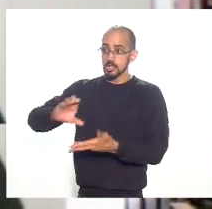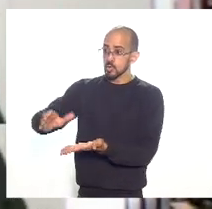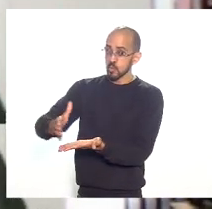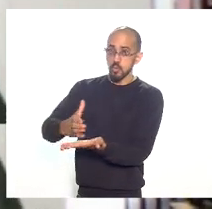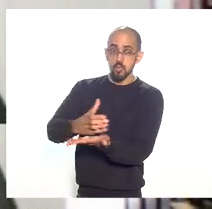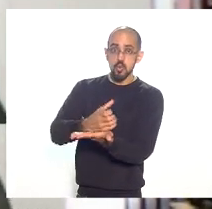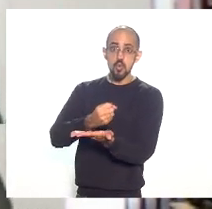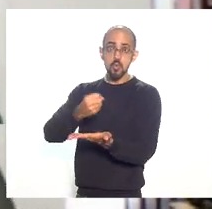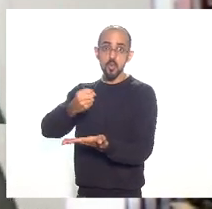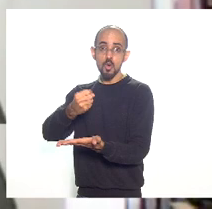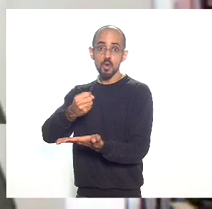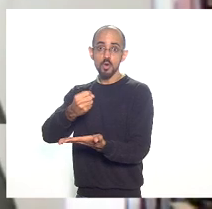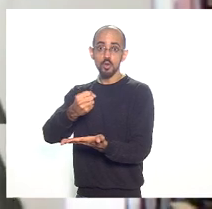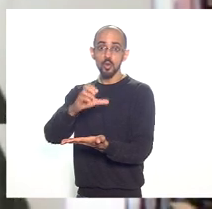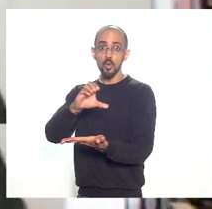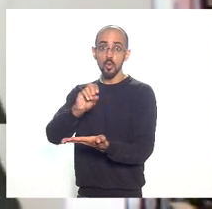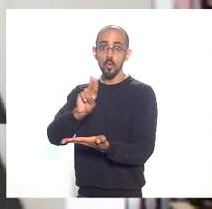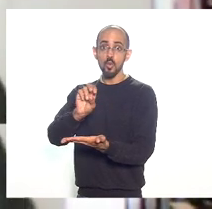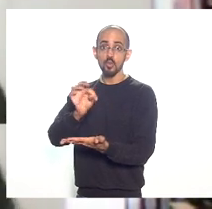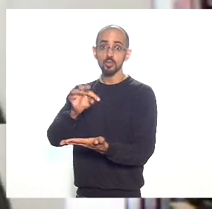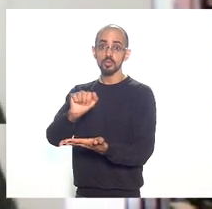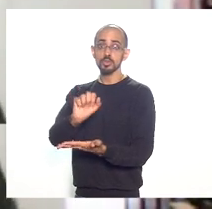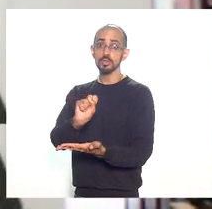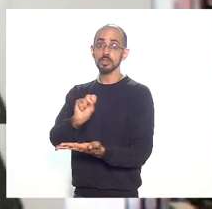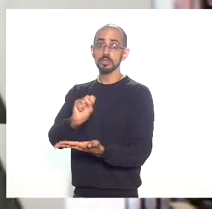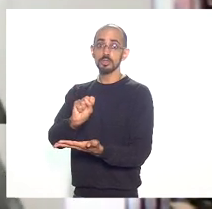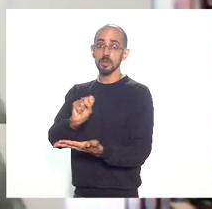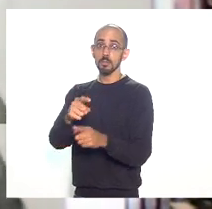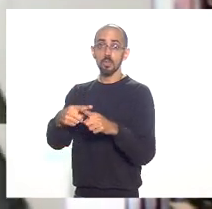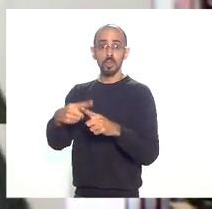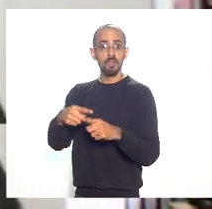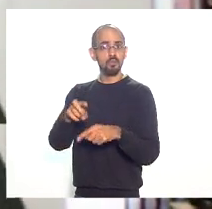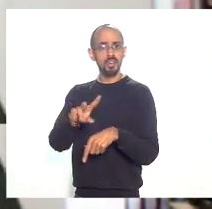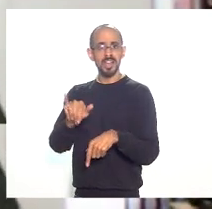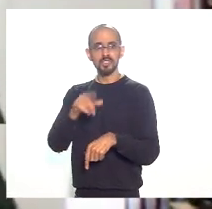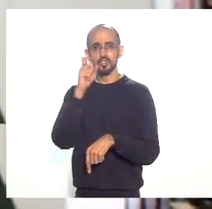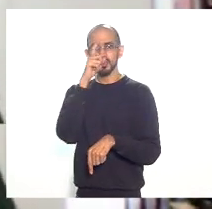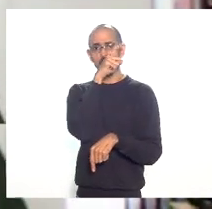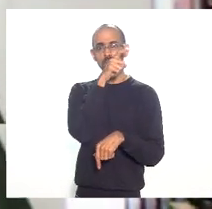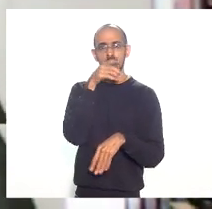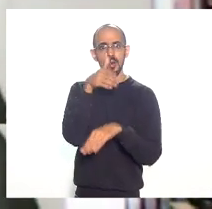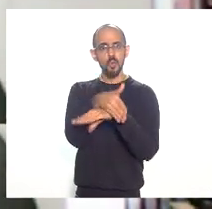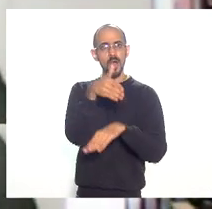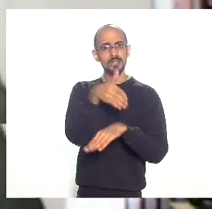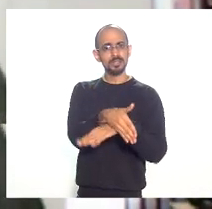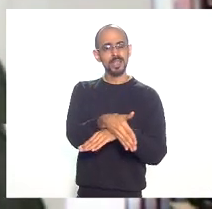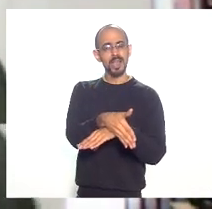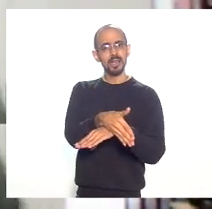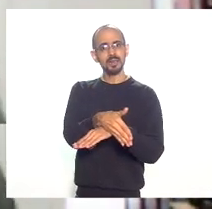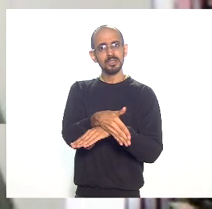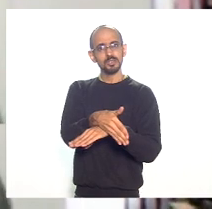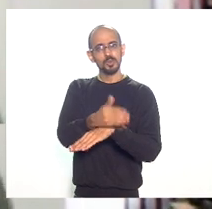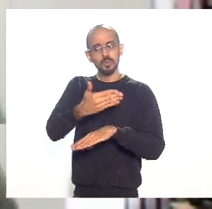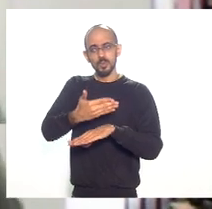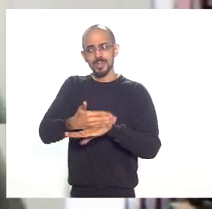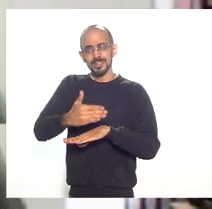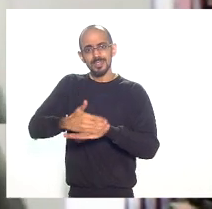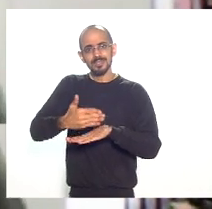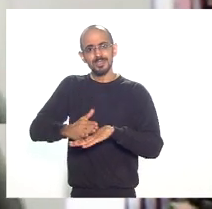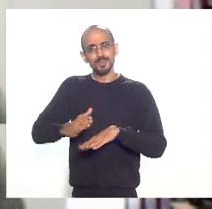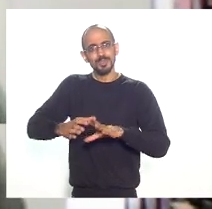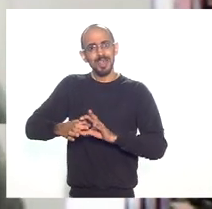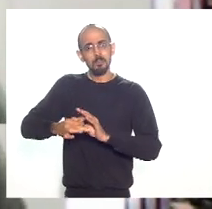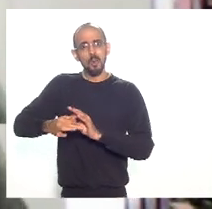das custas judiciais, o que vai dificultar muitíssimo o exercício da democracia que se dá também